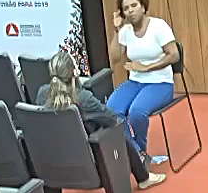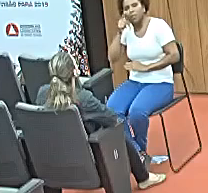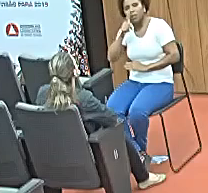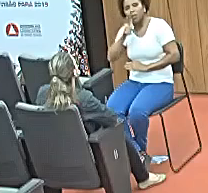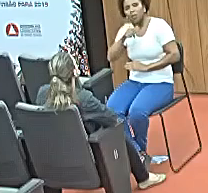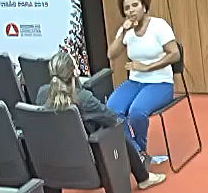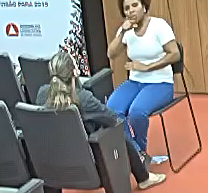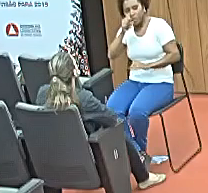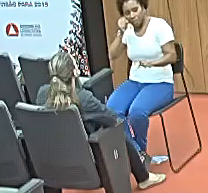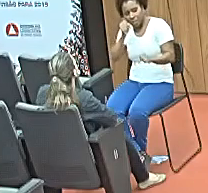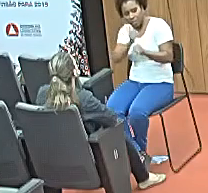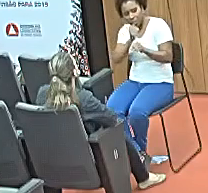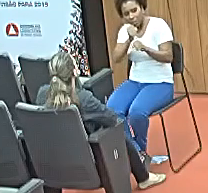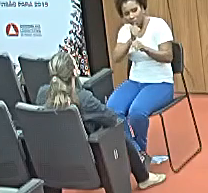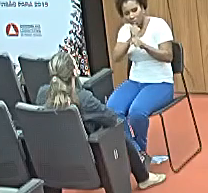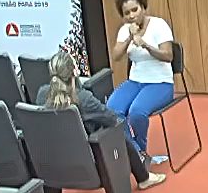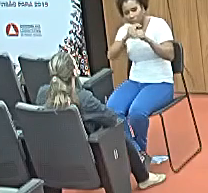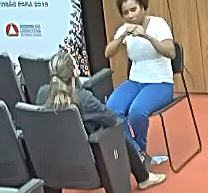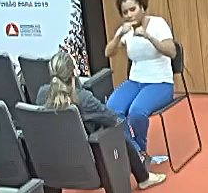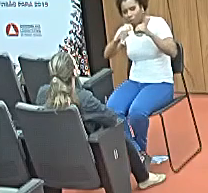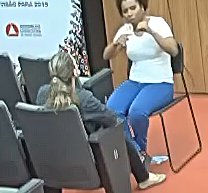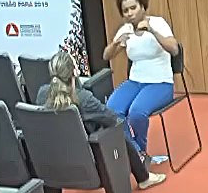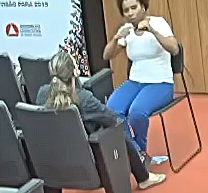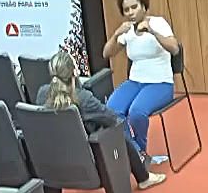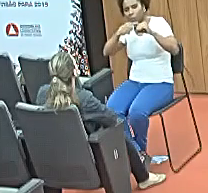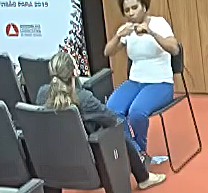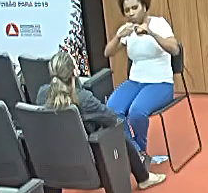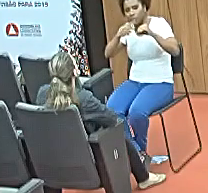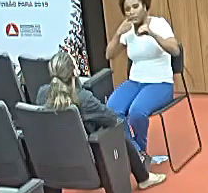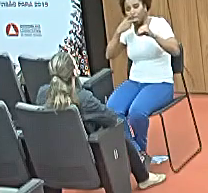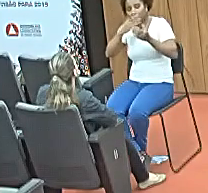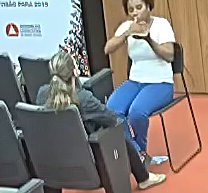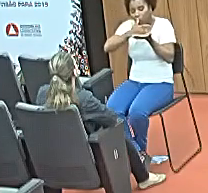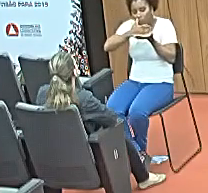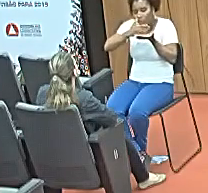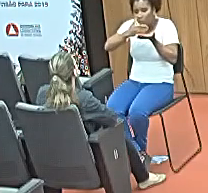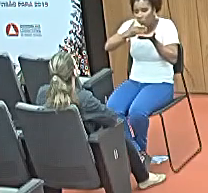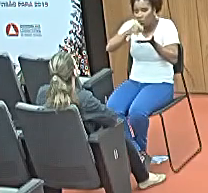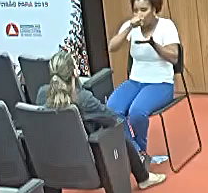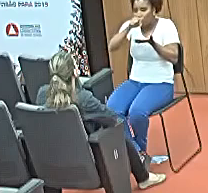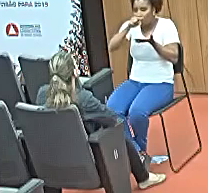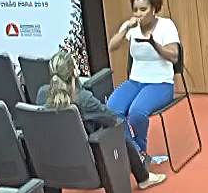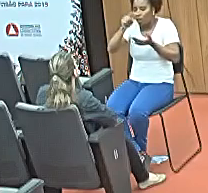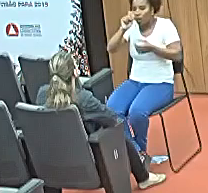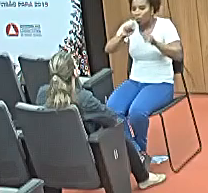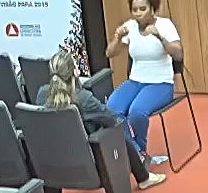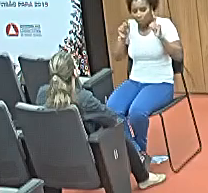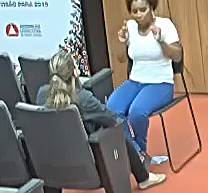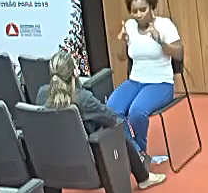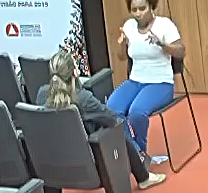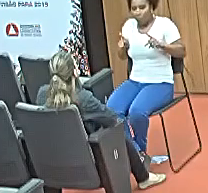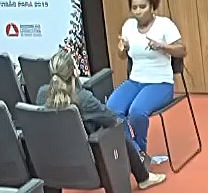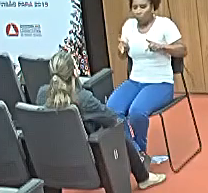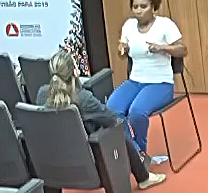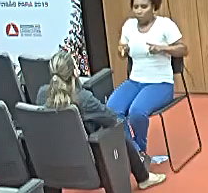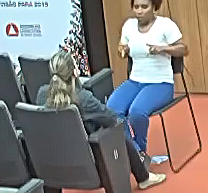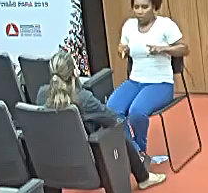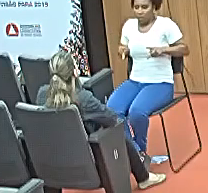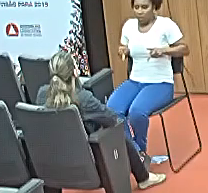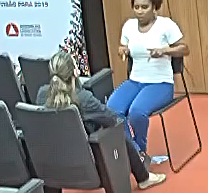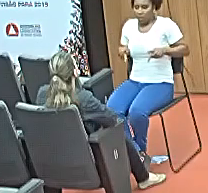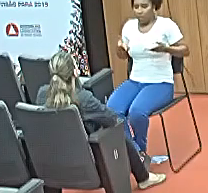reestruturação do sistema socioeducativo e isso começou com a participação da sociedade que em audiência com